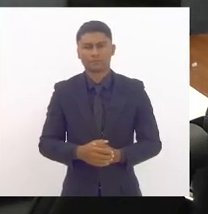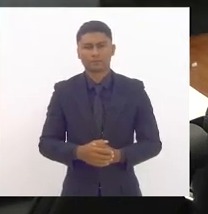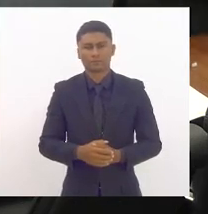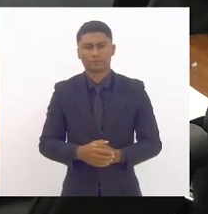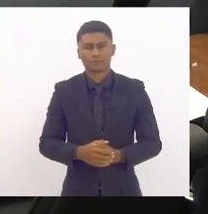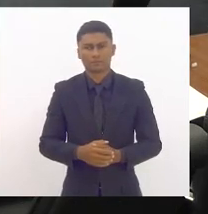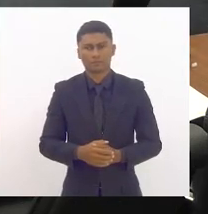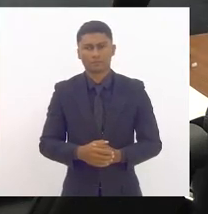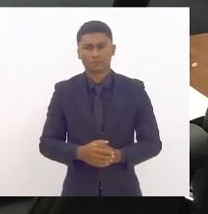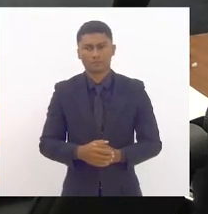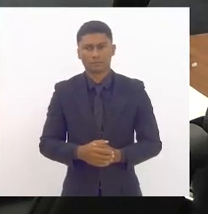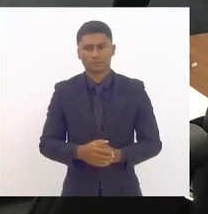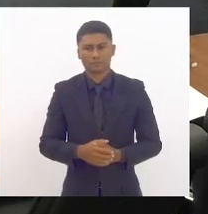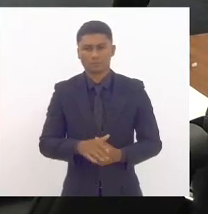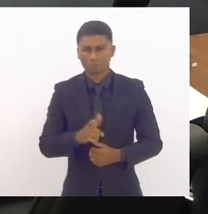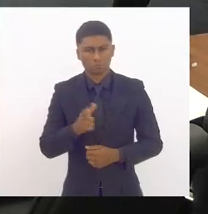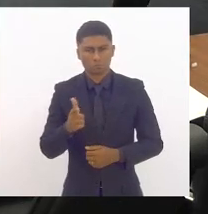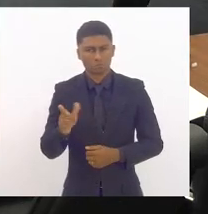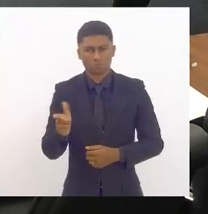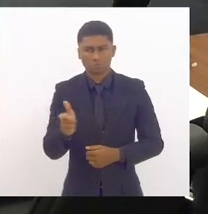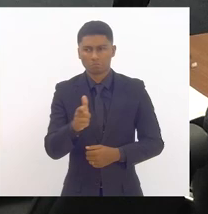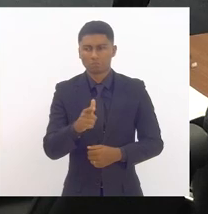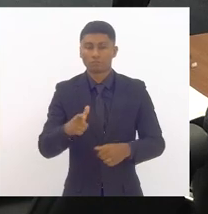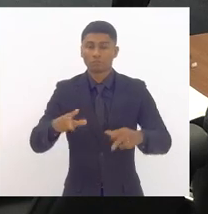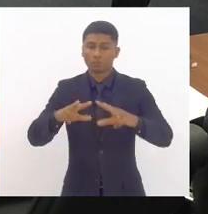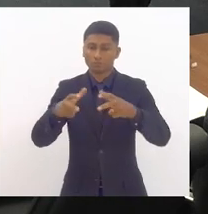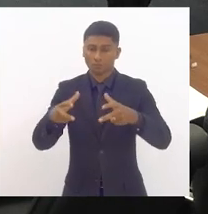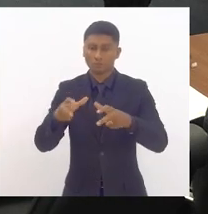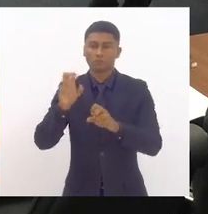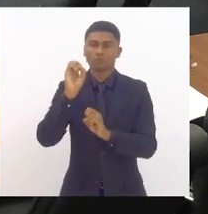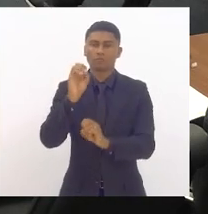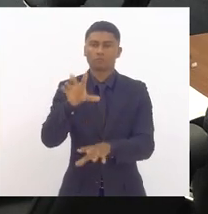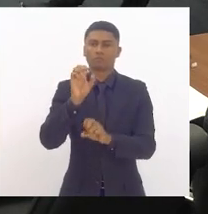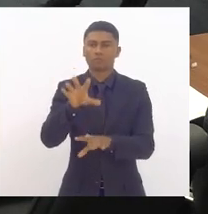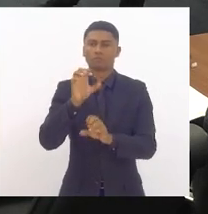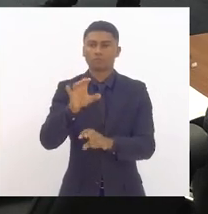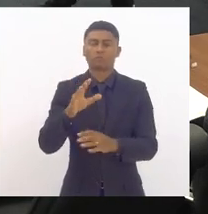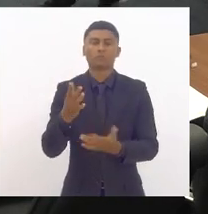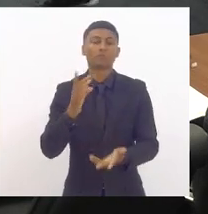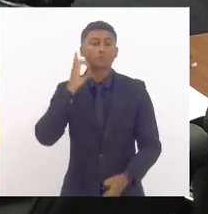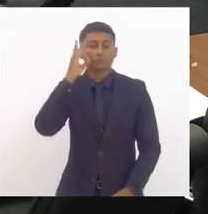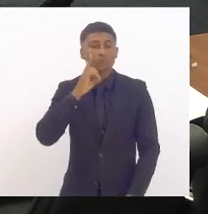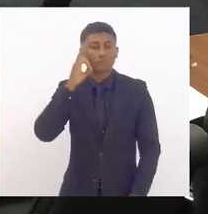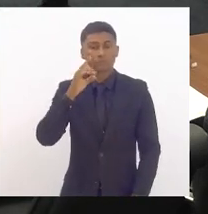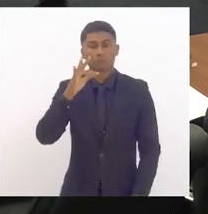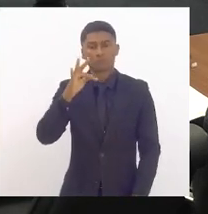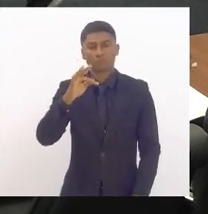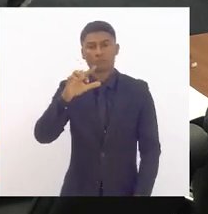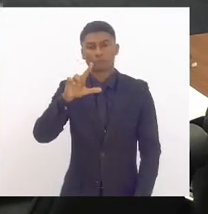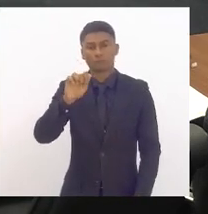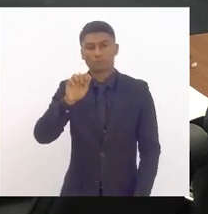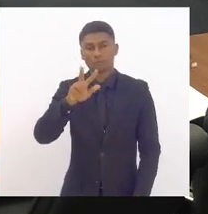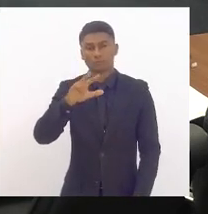Mas não está aqui no papel, ok. Pela Comissão de Educação, deputado Flávio Serafim.